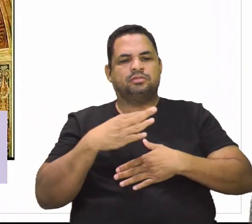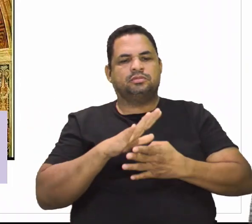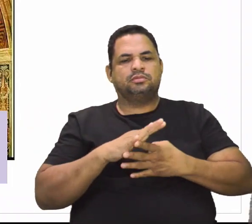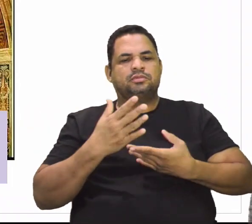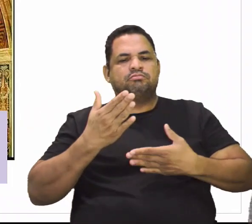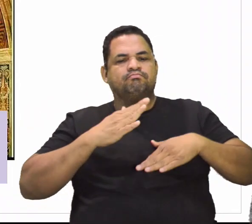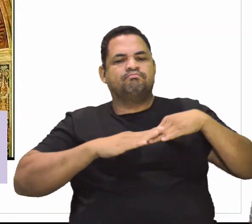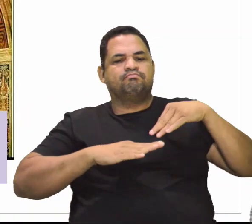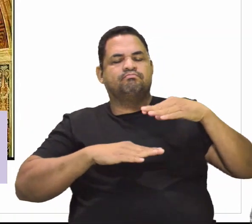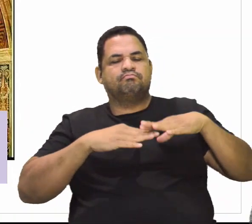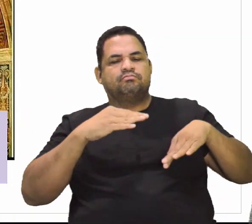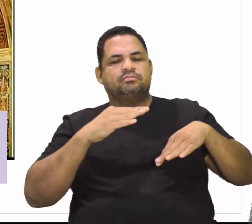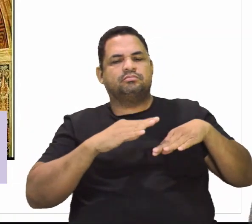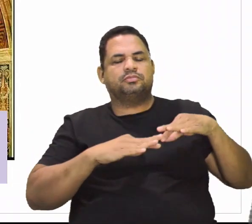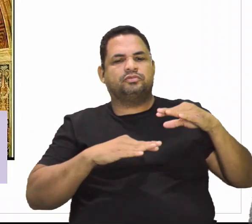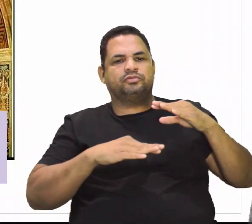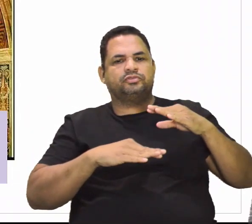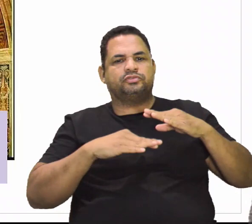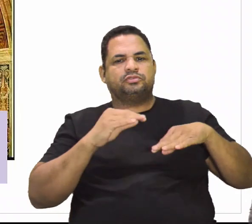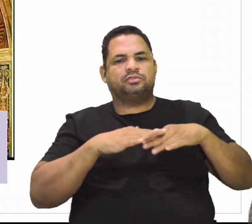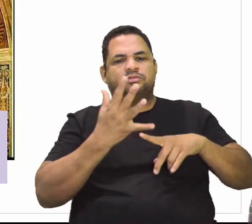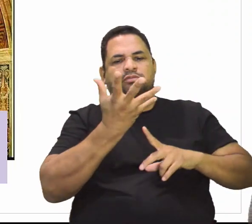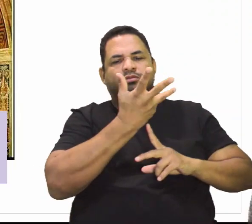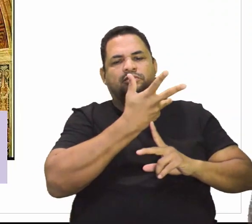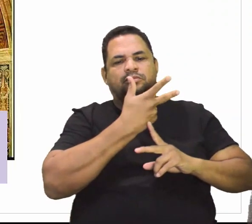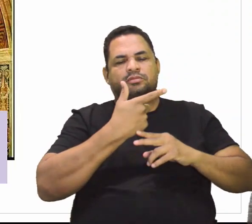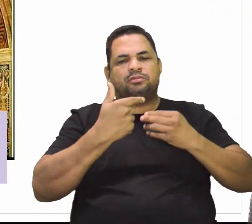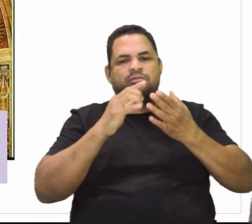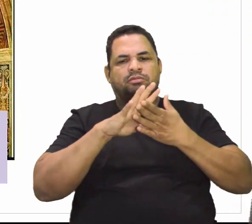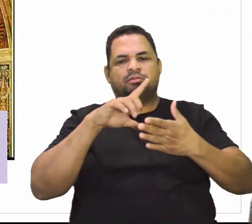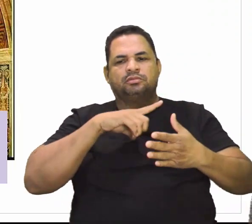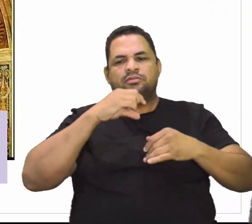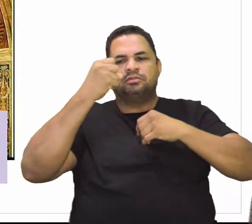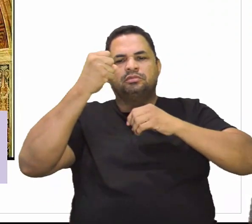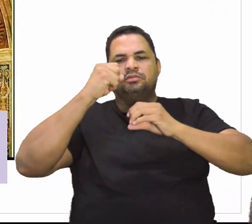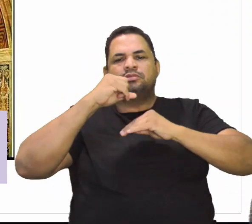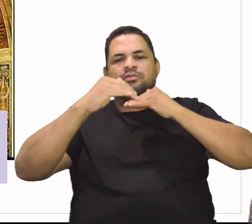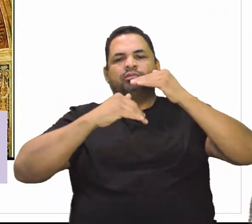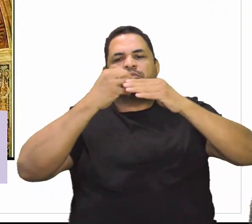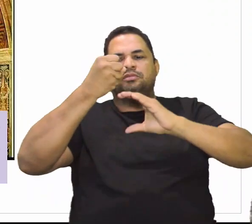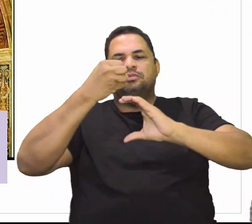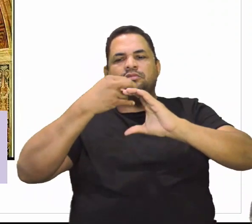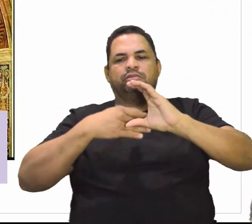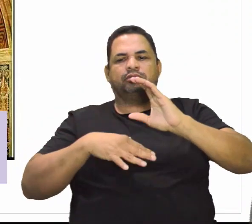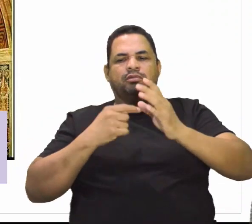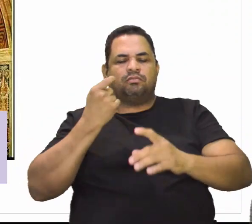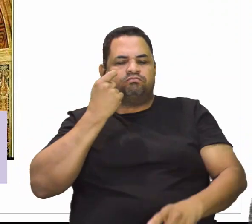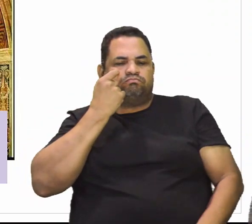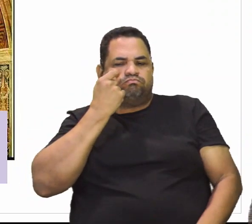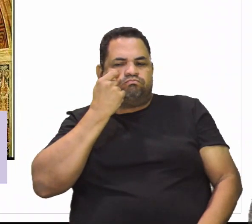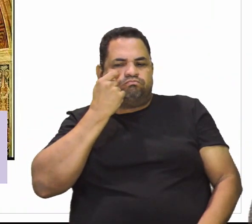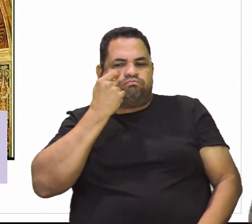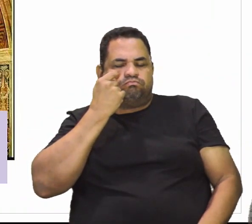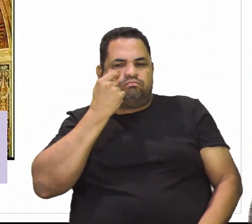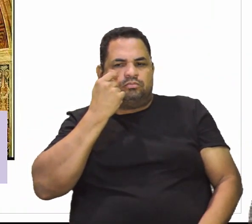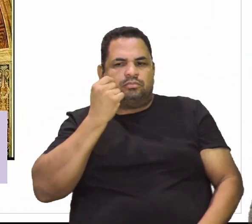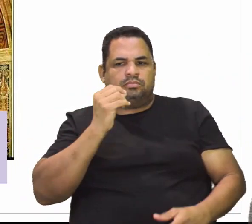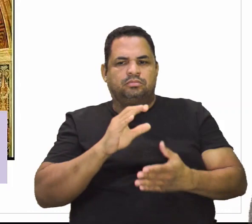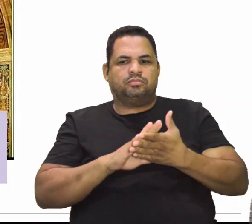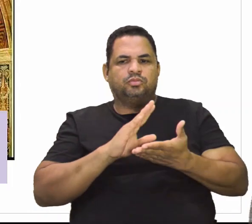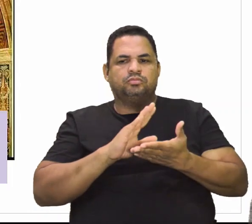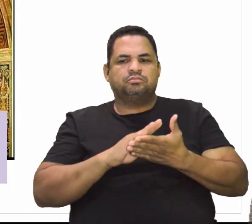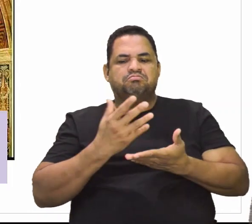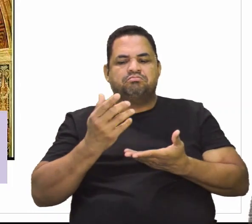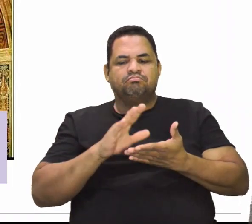pensadores renascentistas, eles vão desenvolver uma característica chamada humanismo. O ser humano ele passa a ter uma